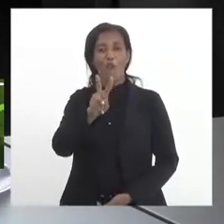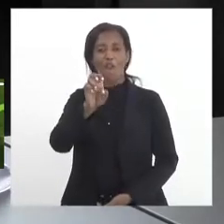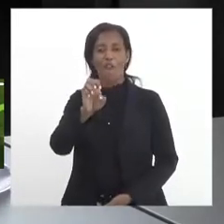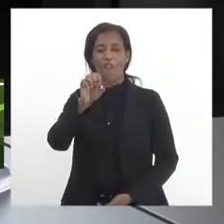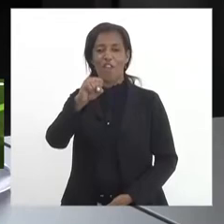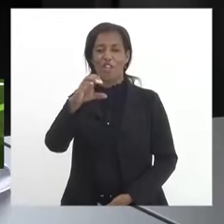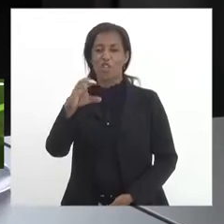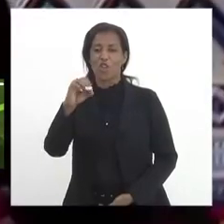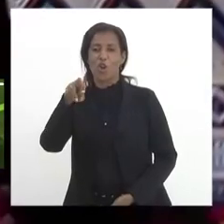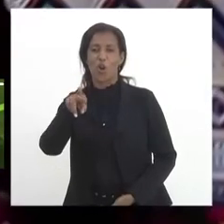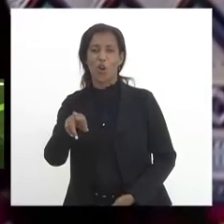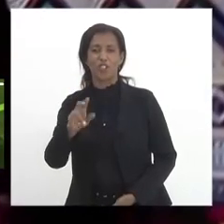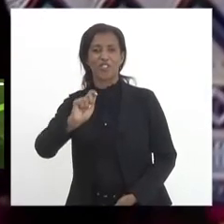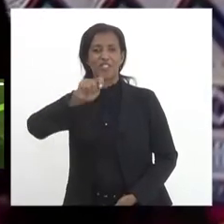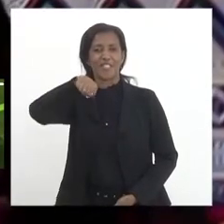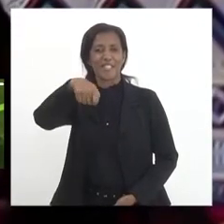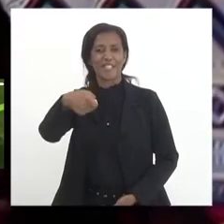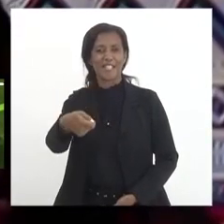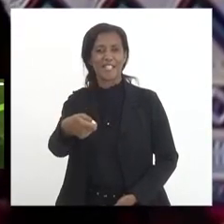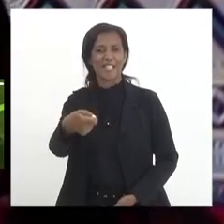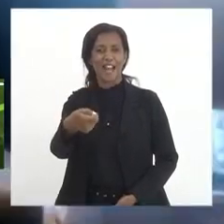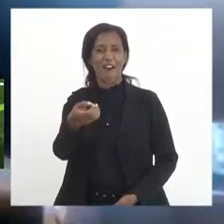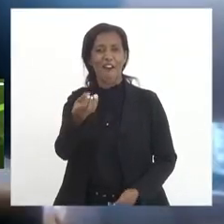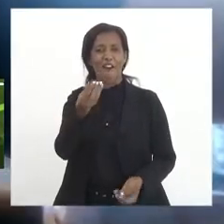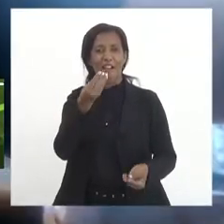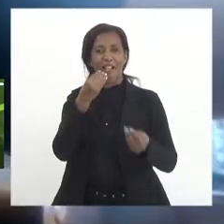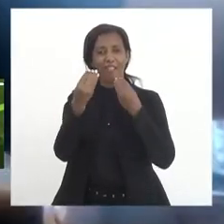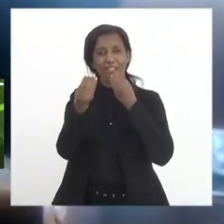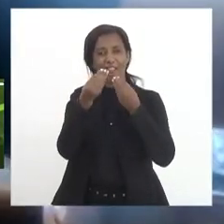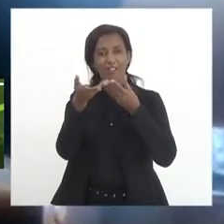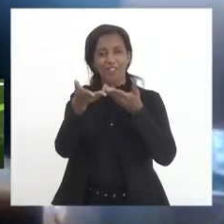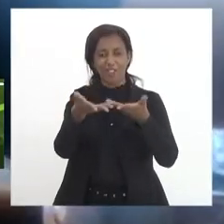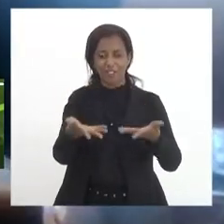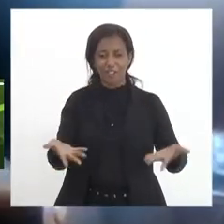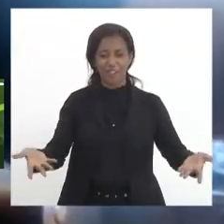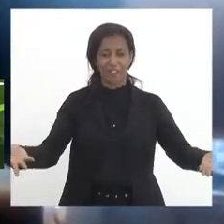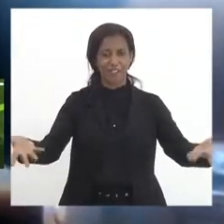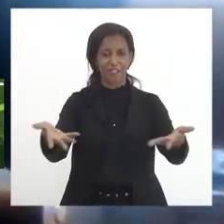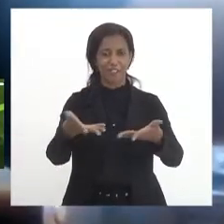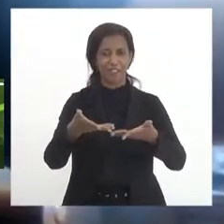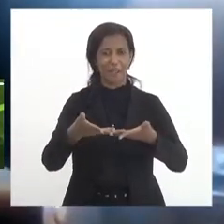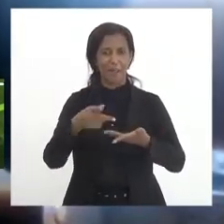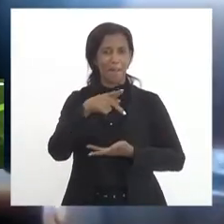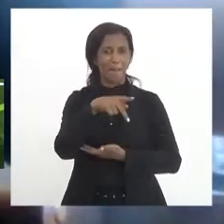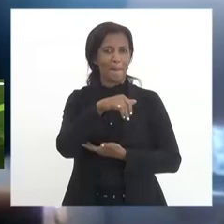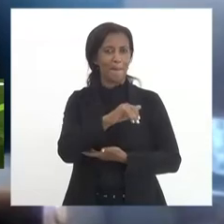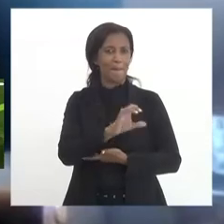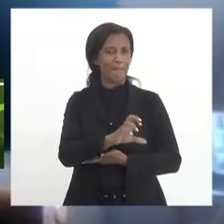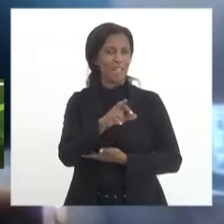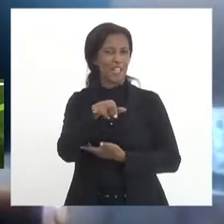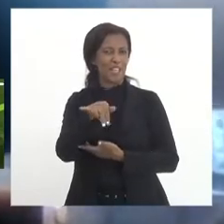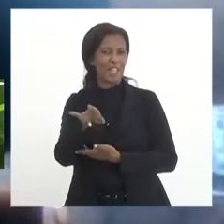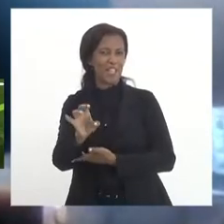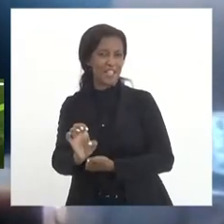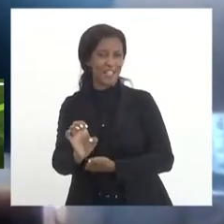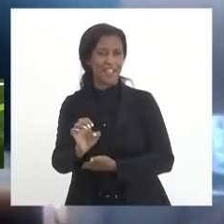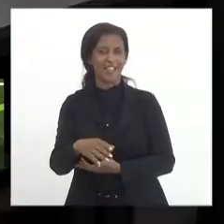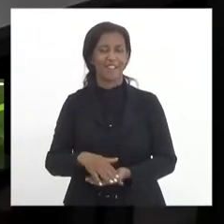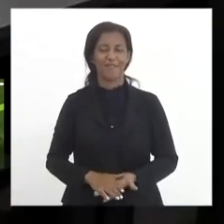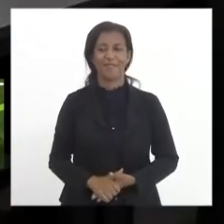O senhor é. Luiz Paulo, piquenique sem formiga. Sem